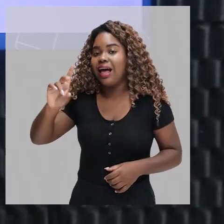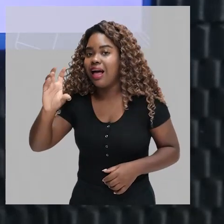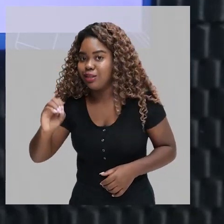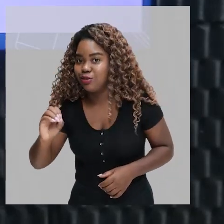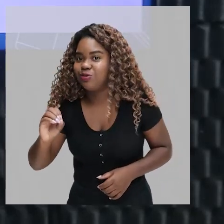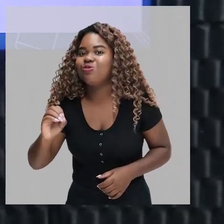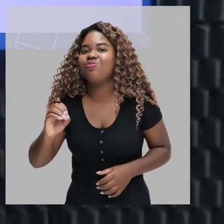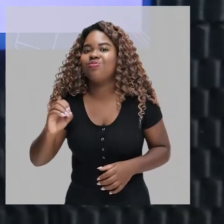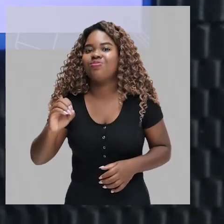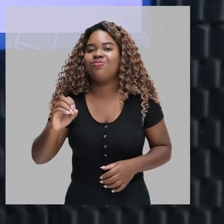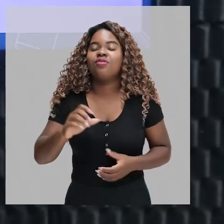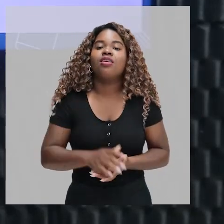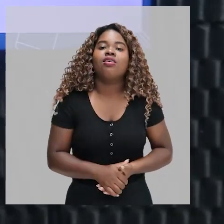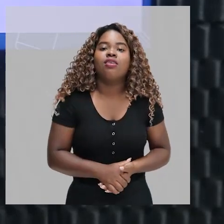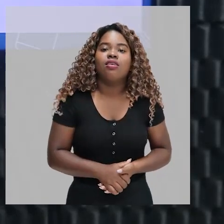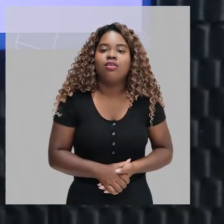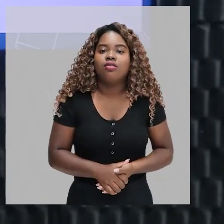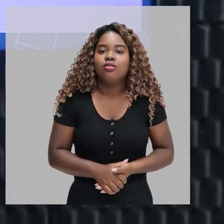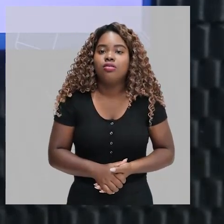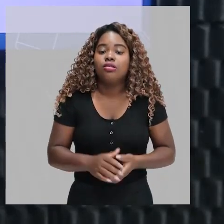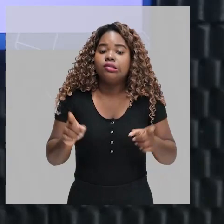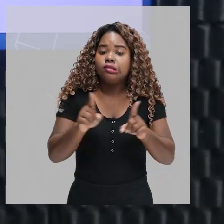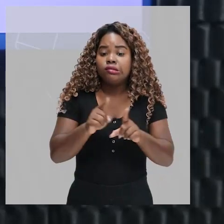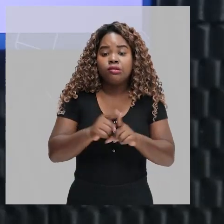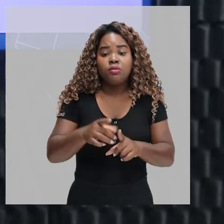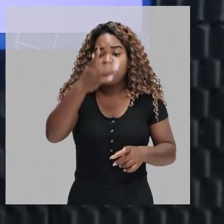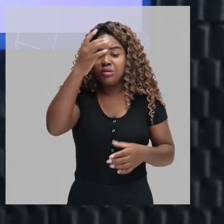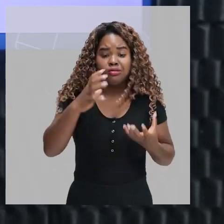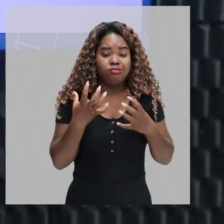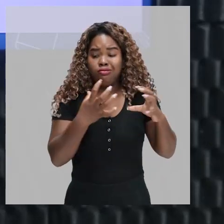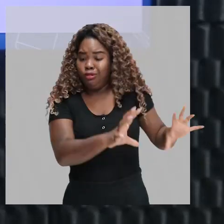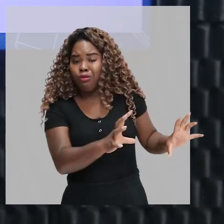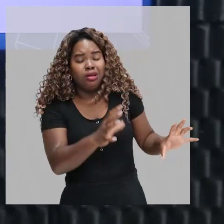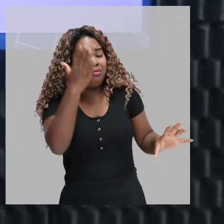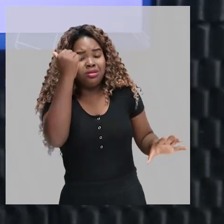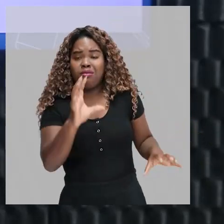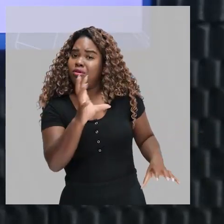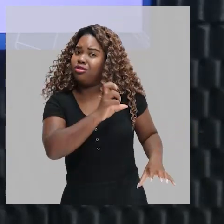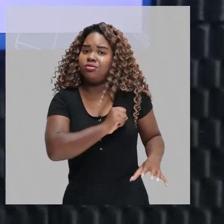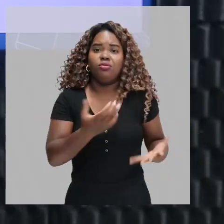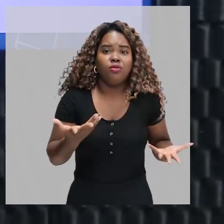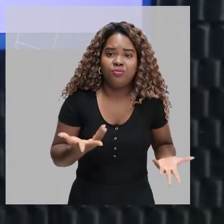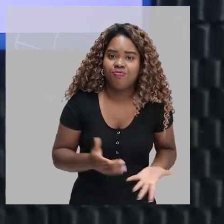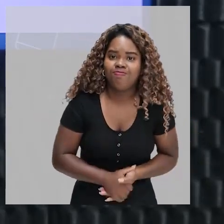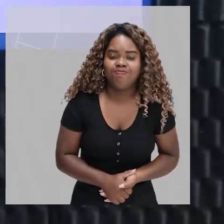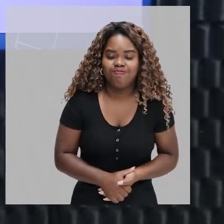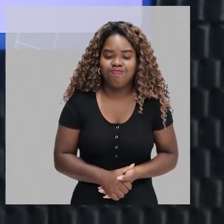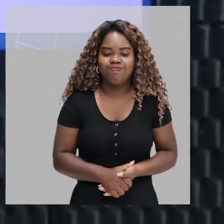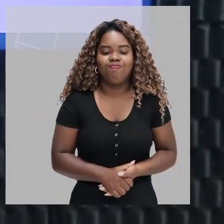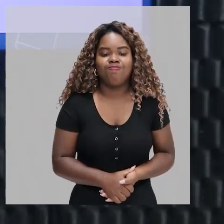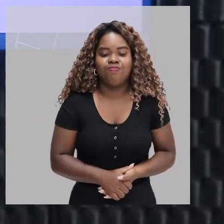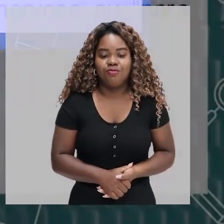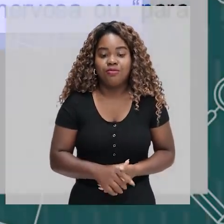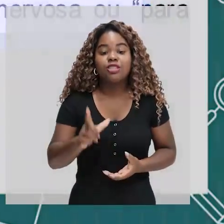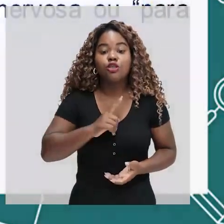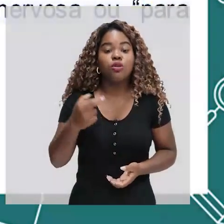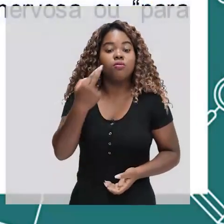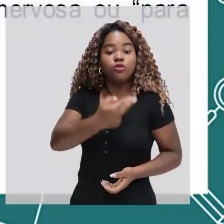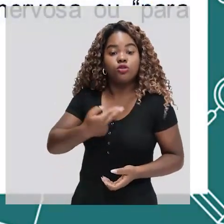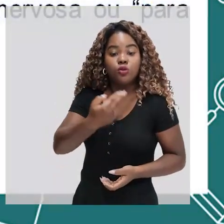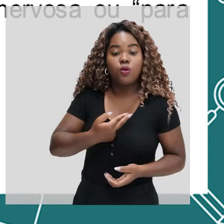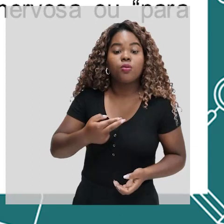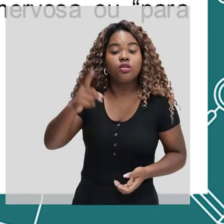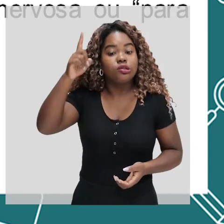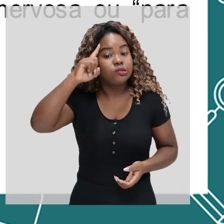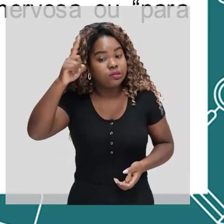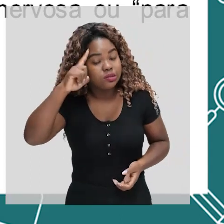aí na letra da canção e ele não quer mais saber de amor por conta disso tá bom romantismo